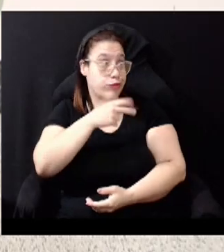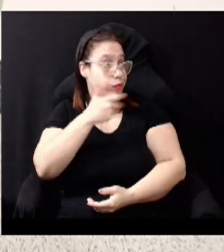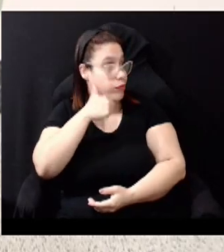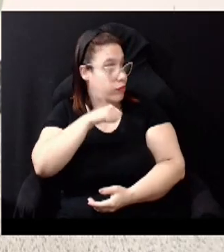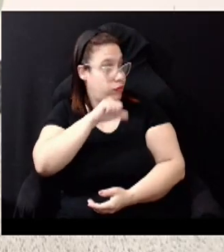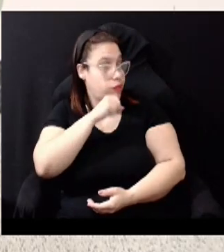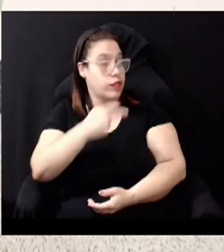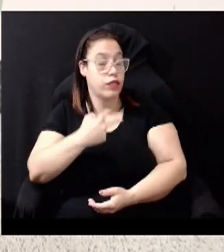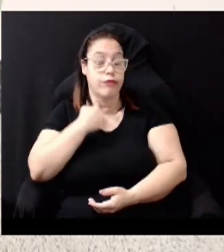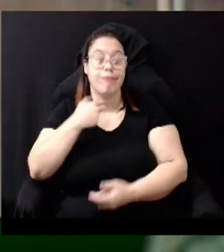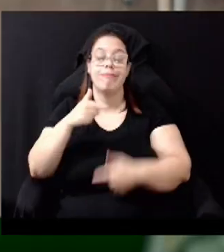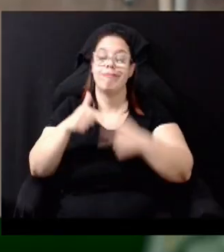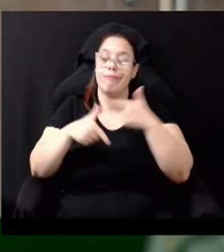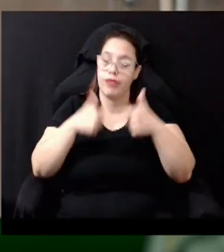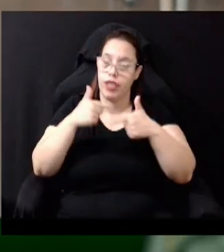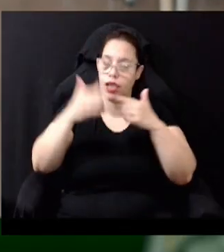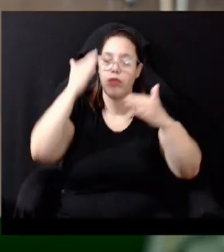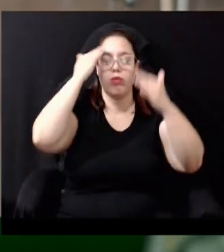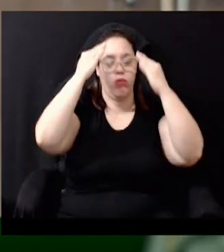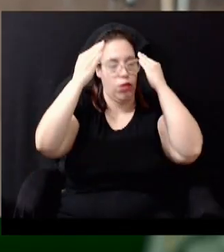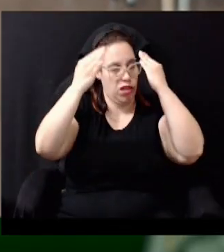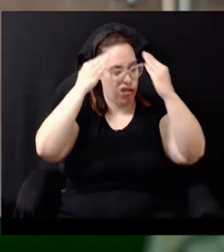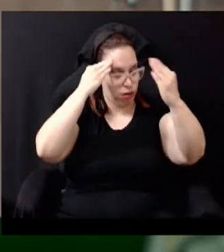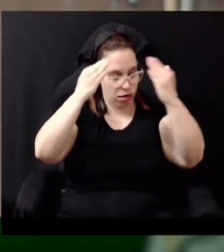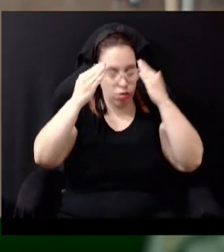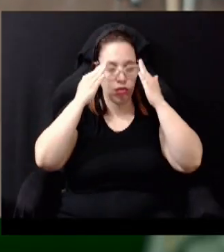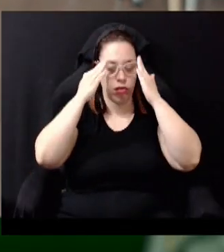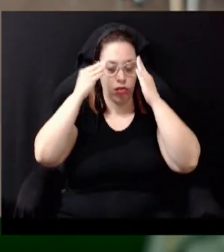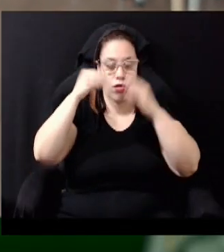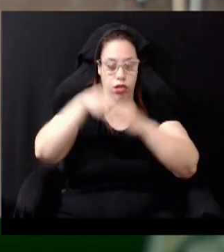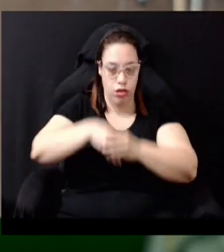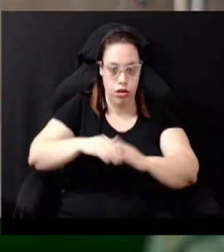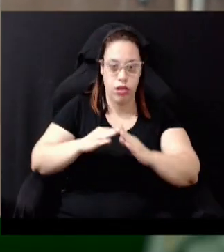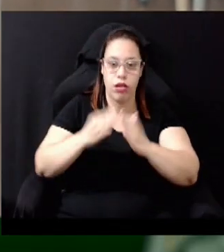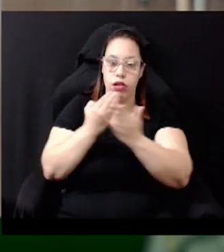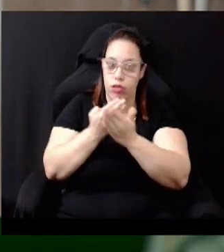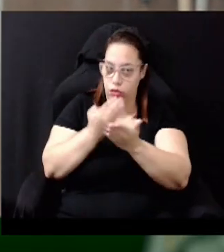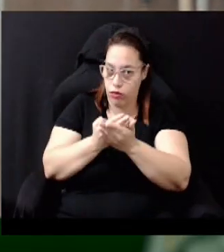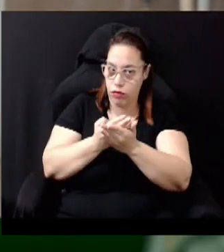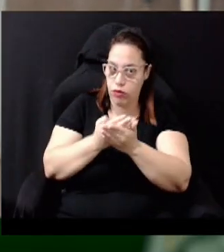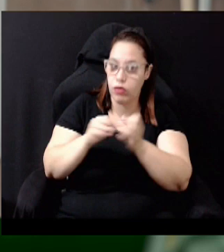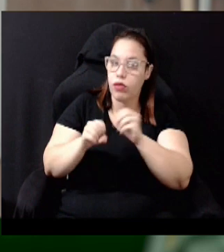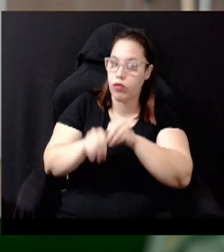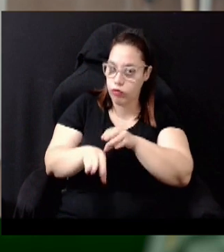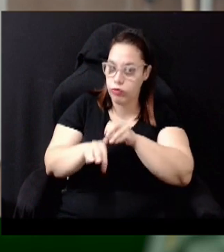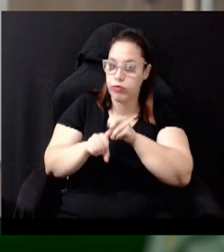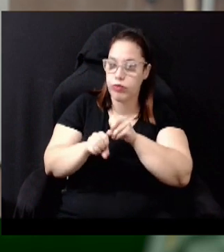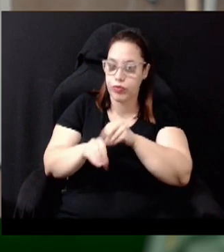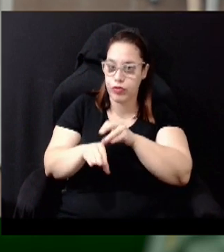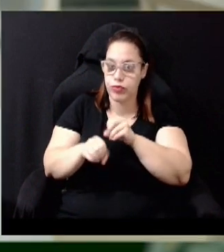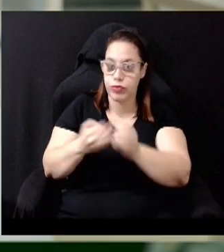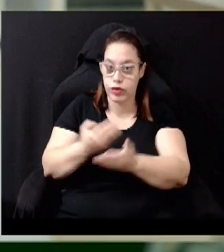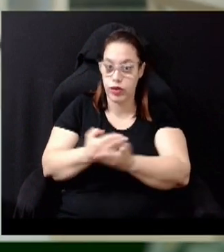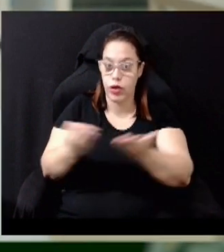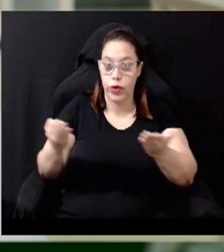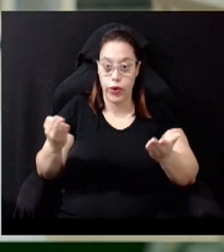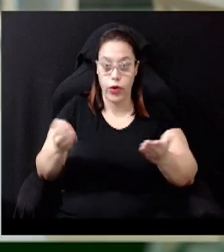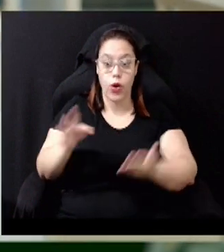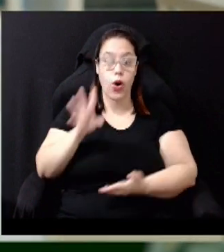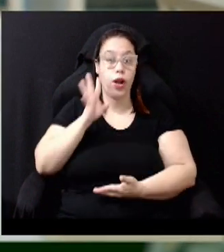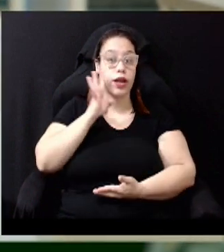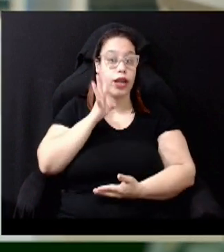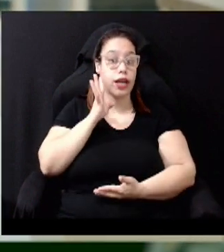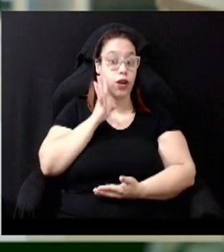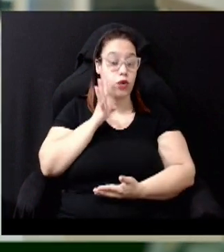com psicólogas da nossa escola, que também nos orientou bastante a trabalhar com isso. Olha só que legal. Você tem toda a razão, a questão da